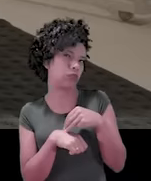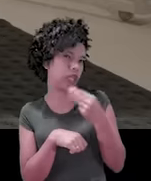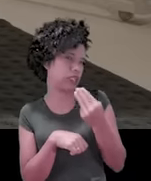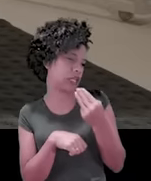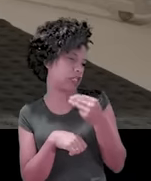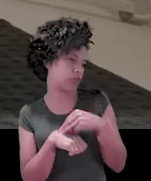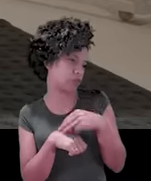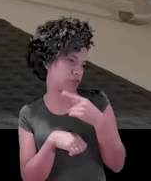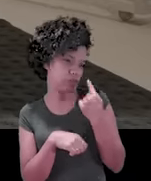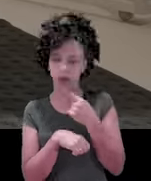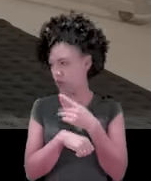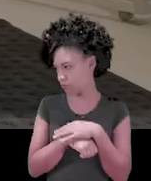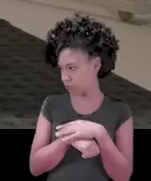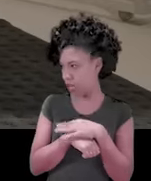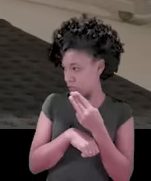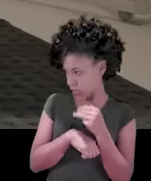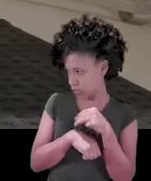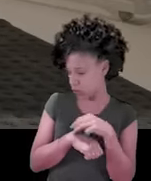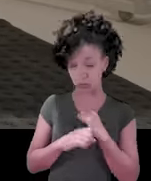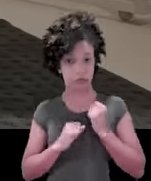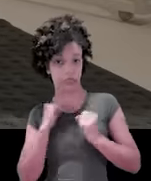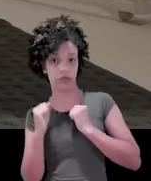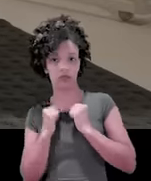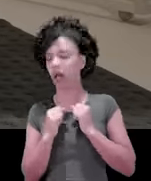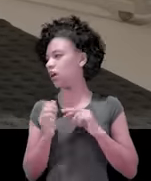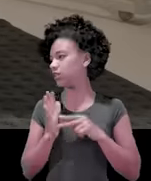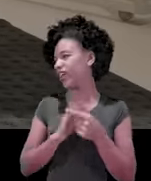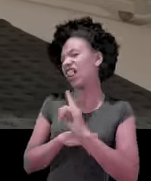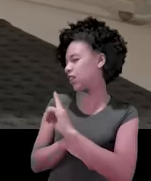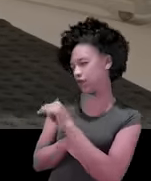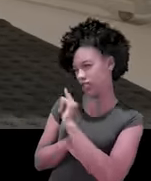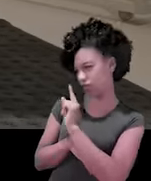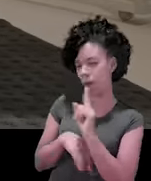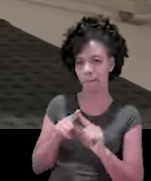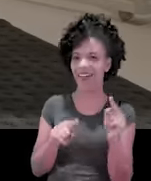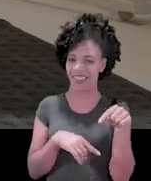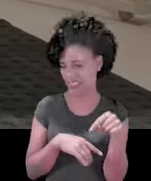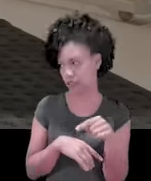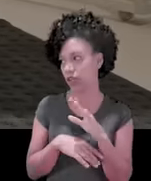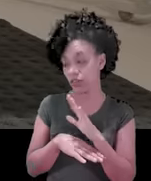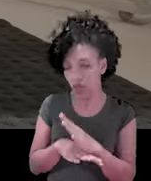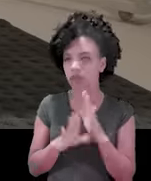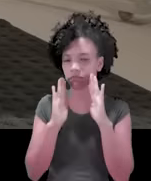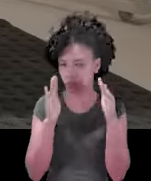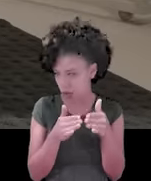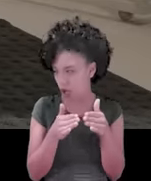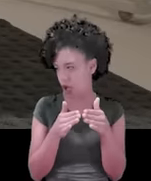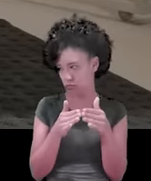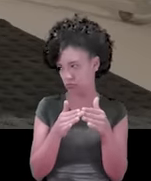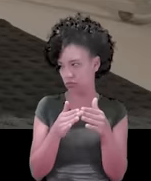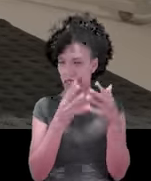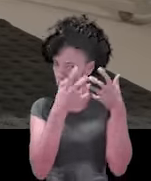primeiro Nossa creme Nutri - desespero preto não né mas agora hahaha eu acho que aqui já que a gente quer ir para o